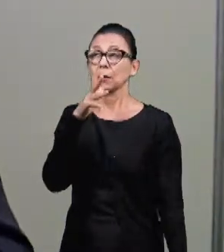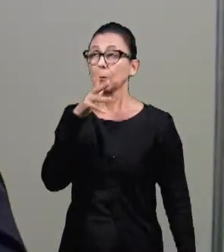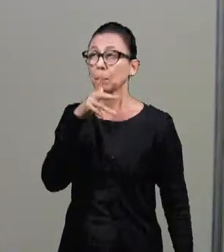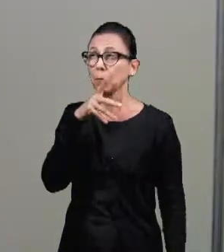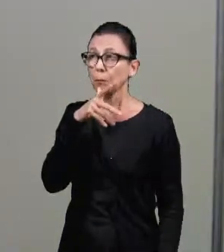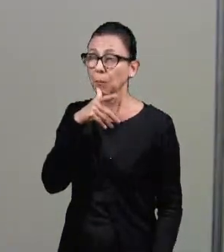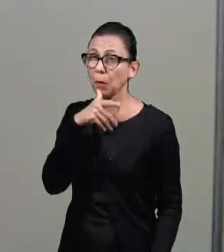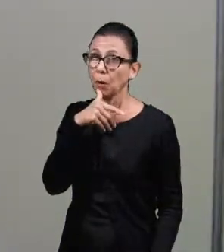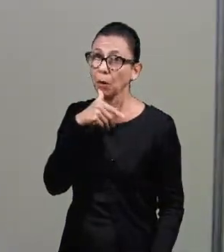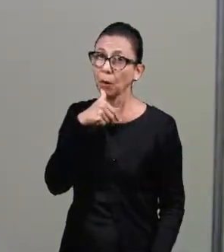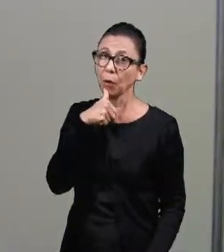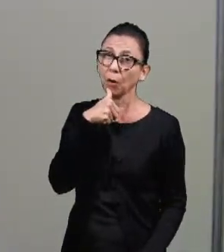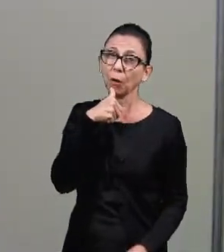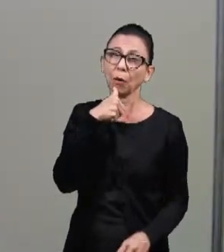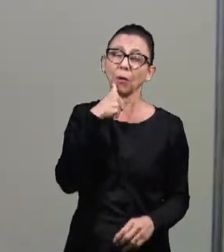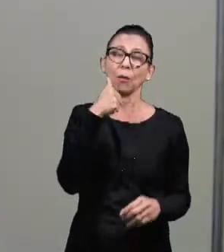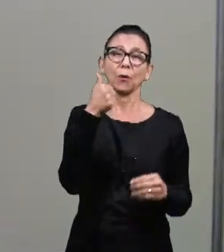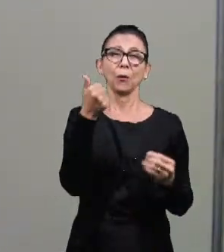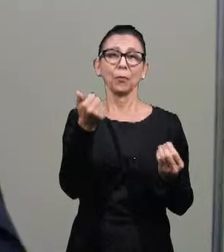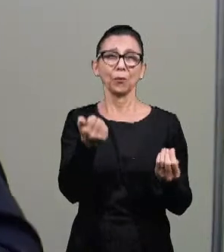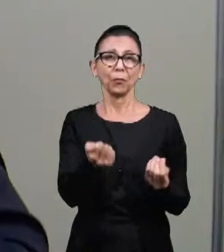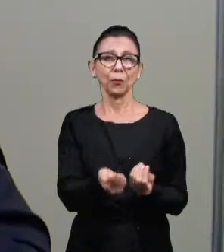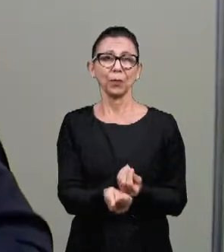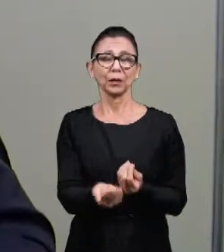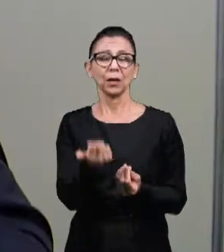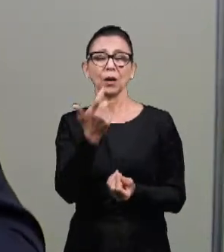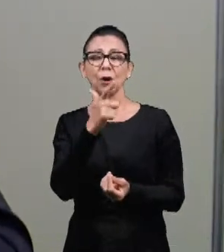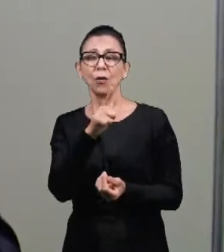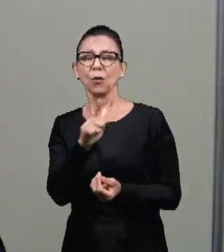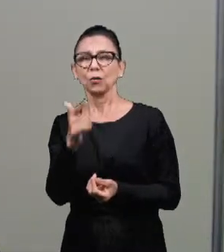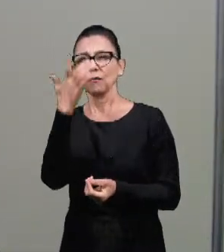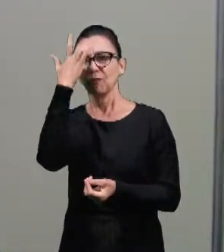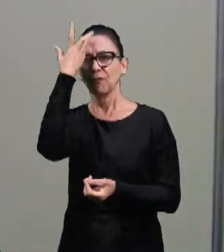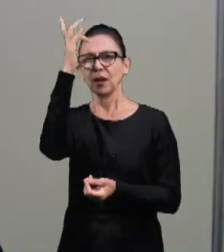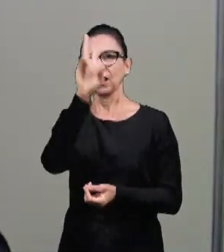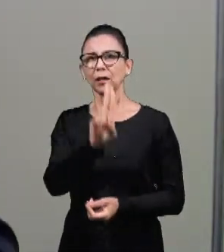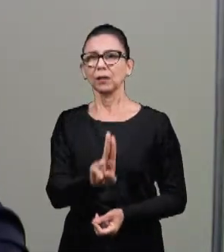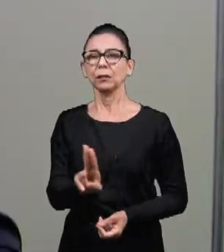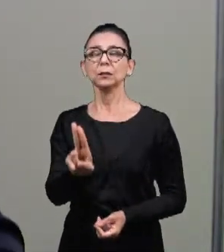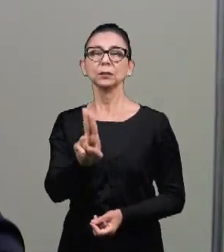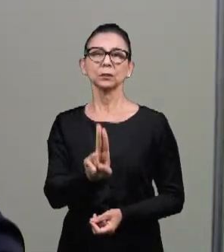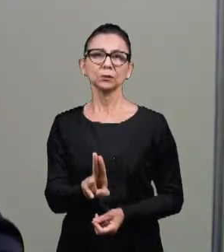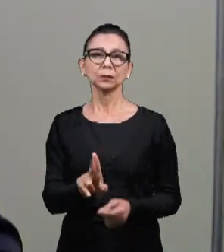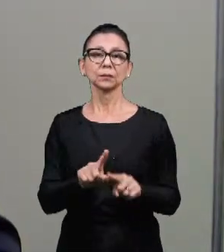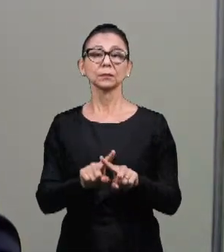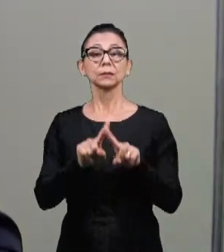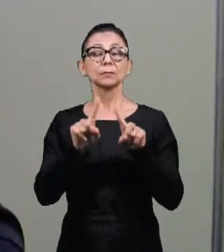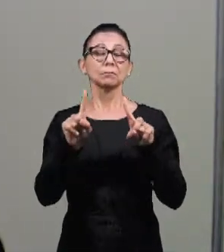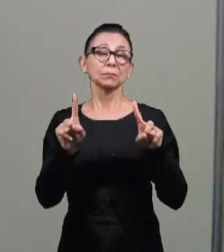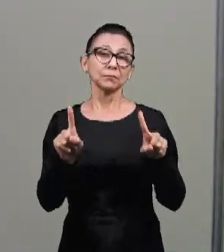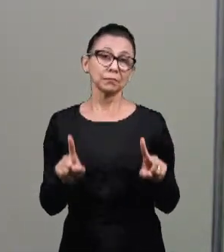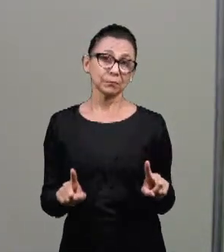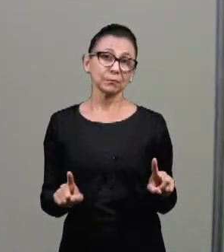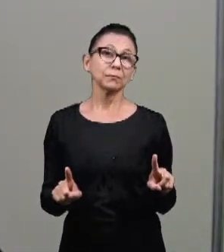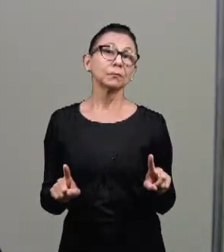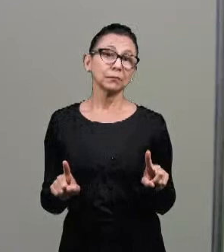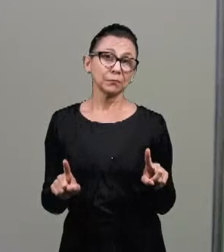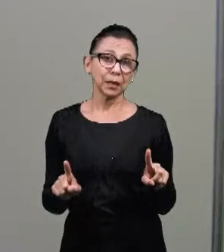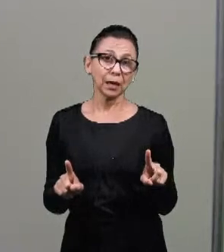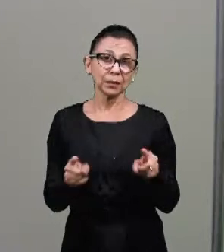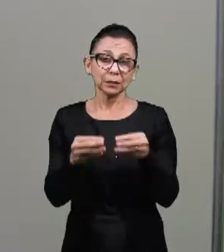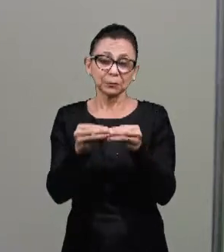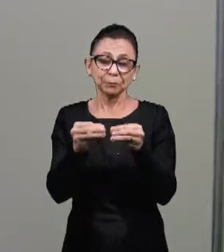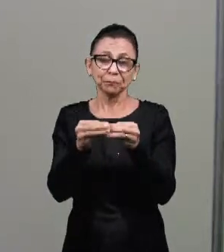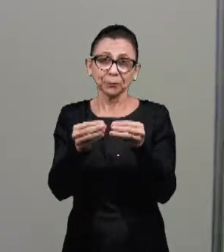extraído, tem barro que é mais simples, mais fácil, vem mais fácil, mas de qualquer maneira, tem ligas diferentes,